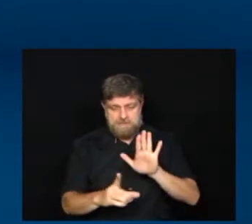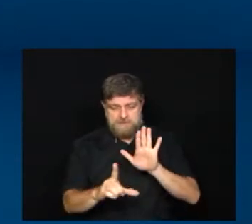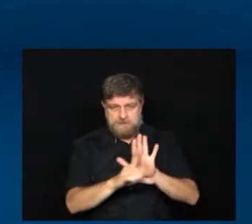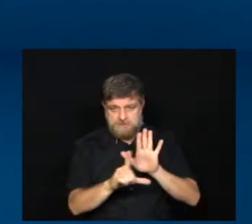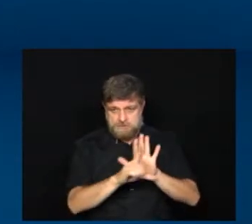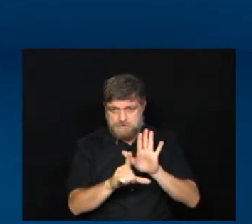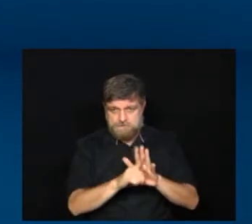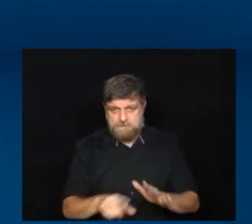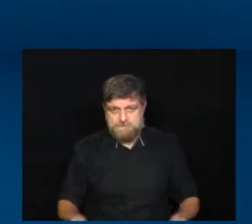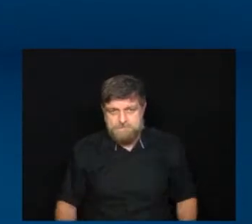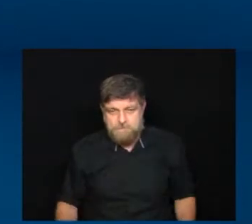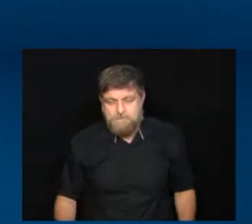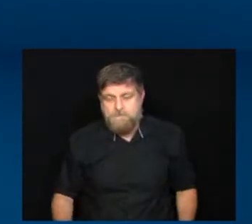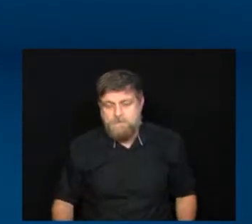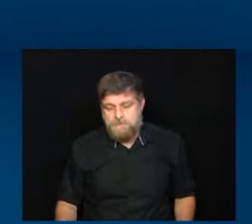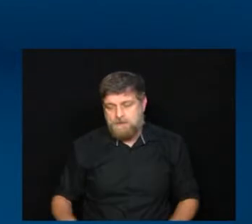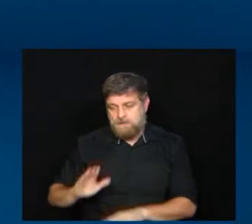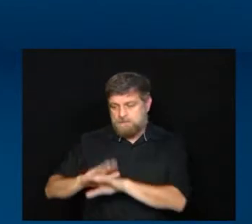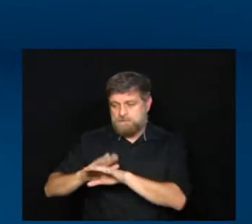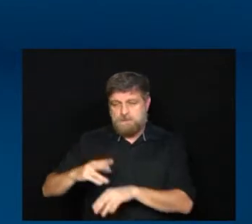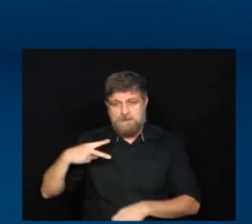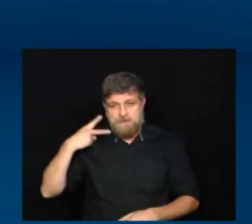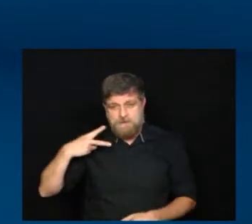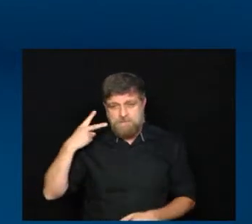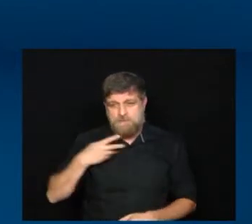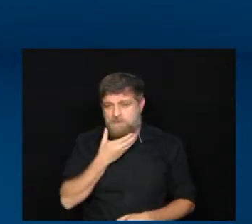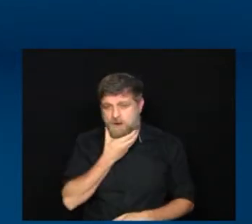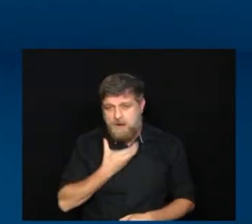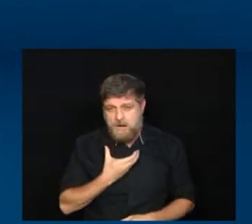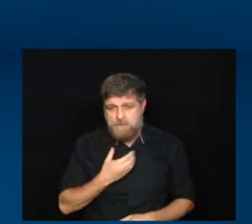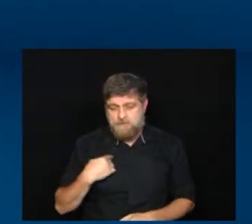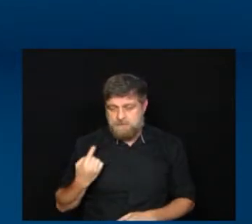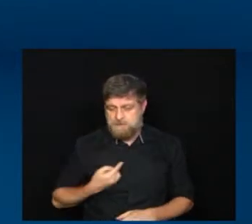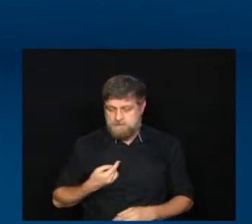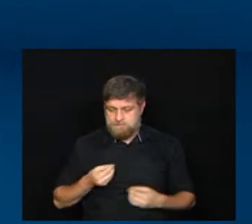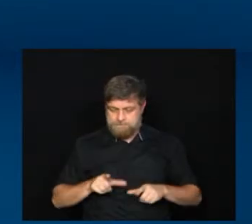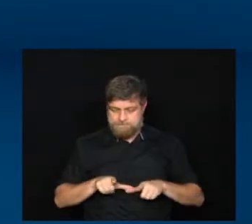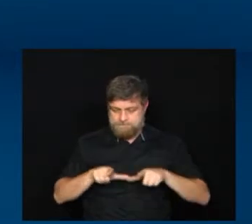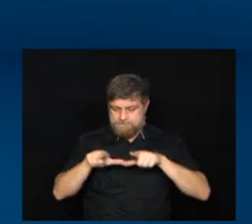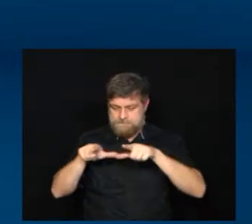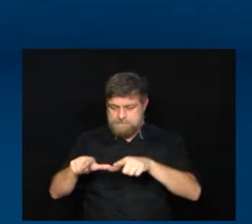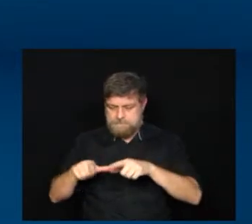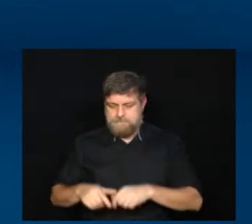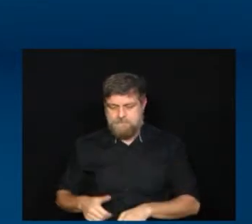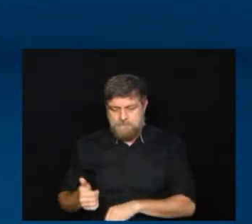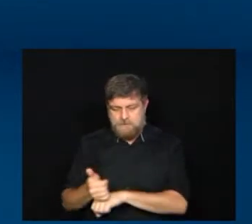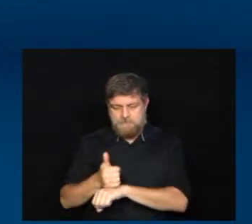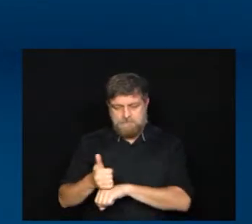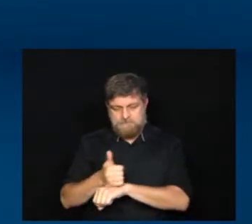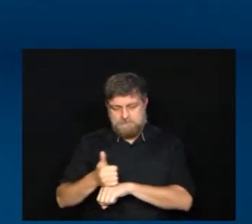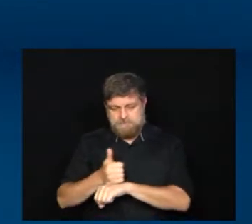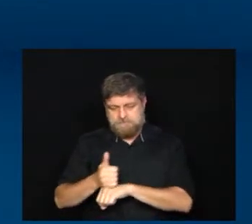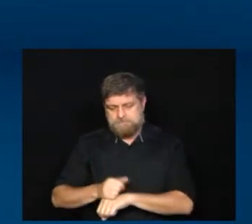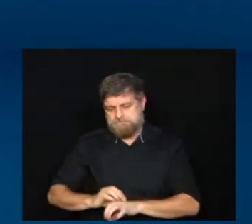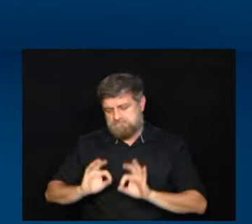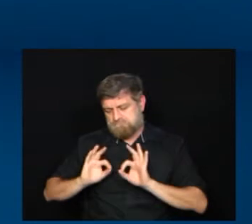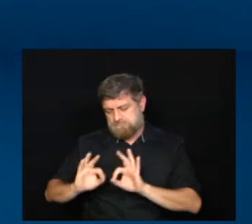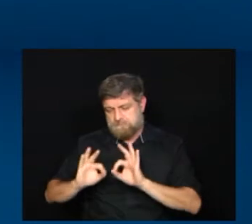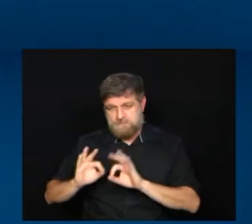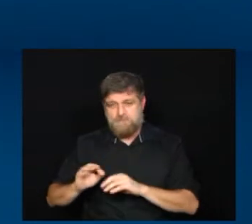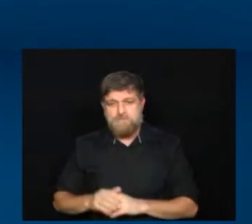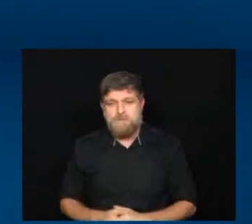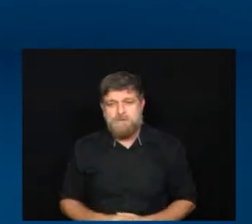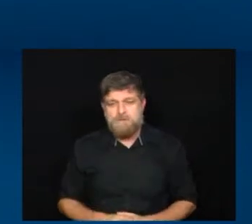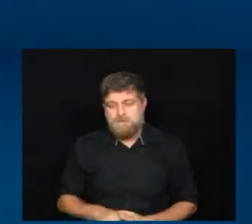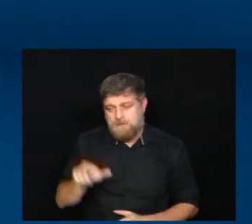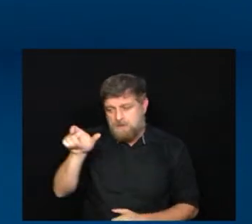decreto legislativo de autoria do vereador Carmo Luiz, que concede o diploma de mérito Dr. José Emanuel Teixeira de